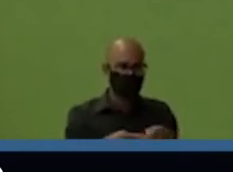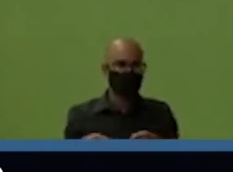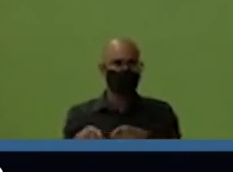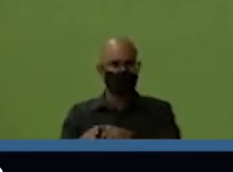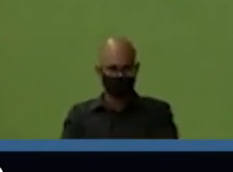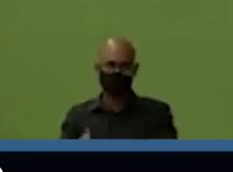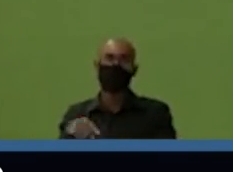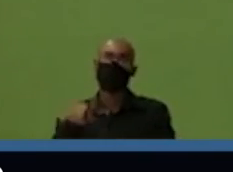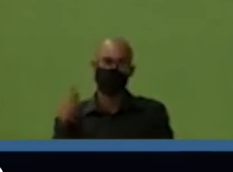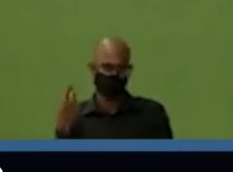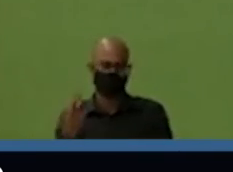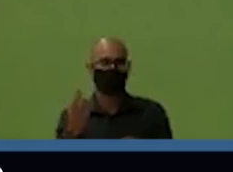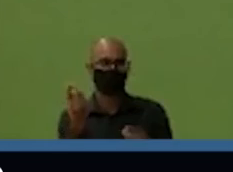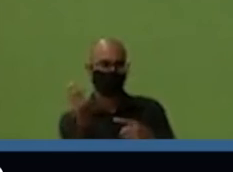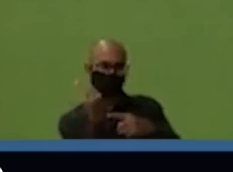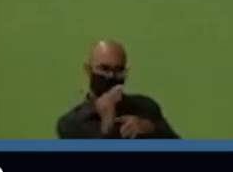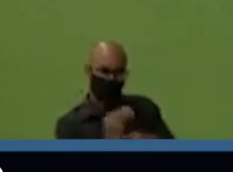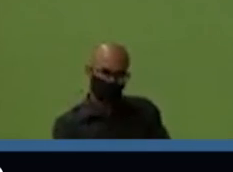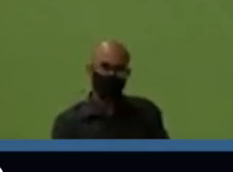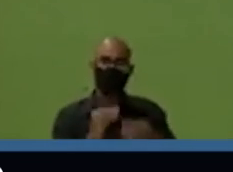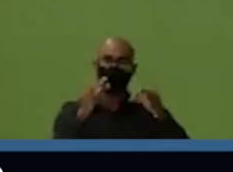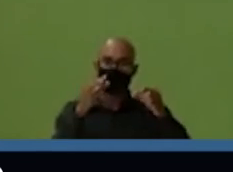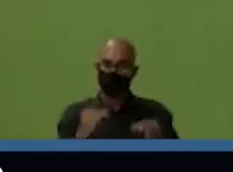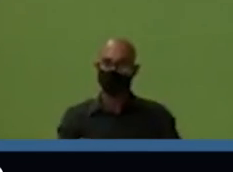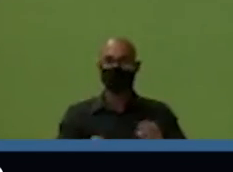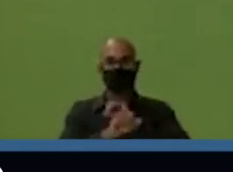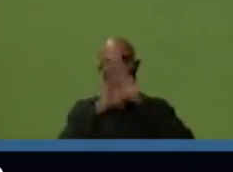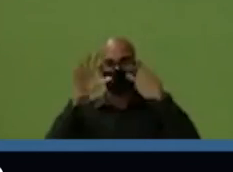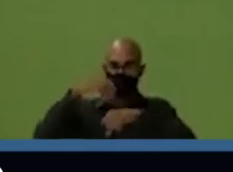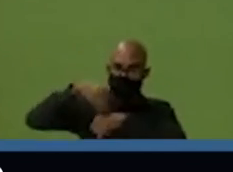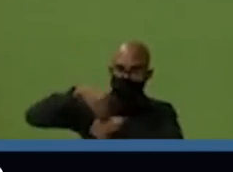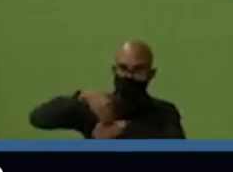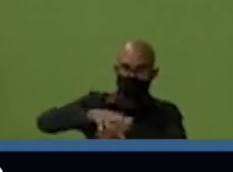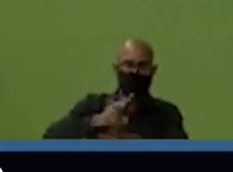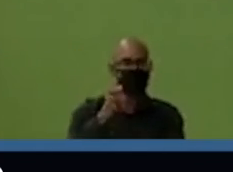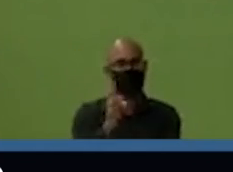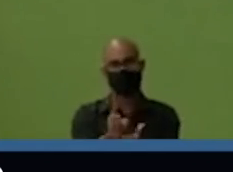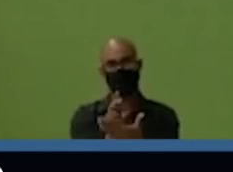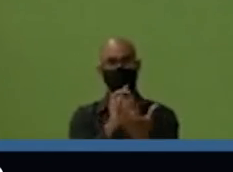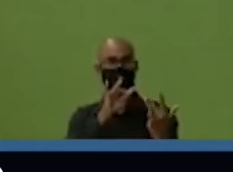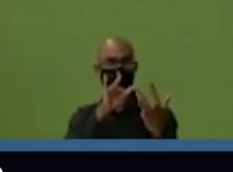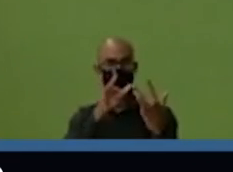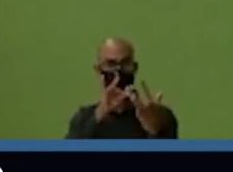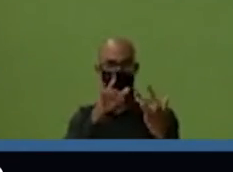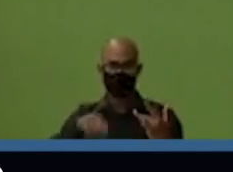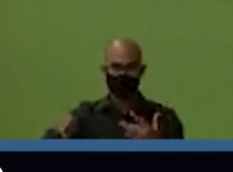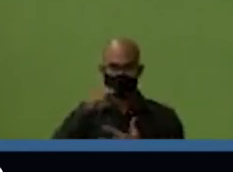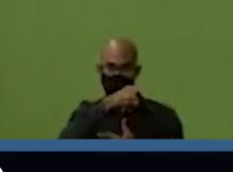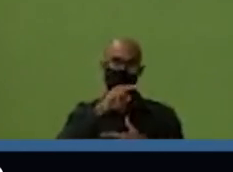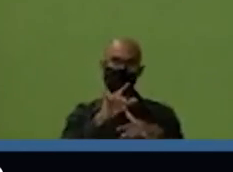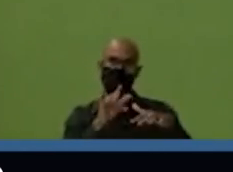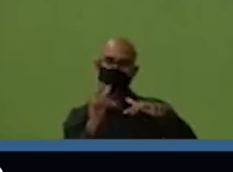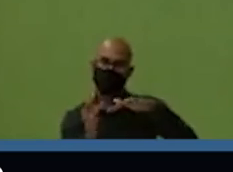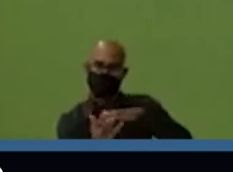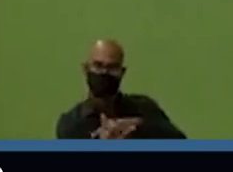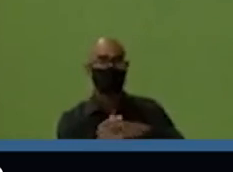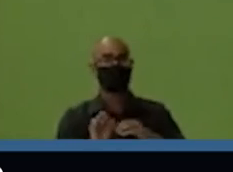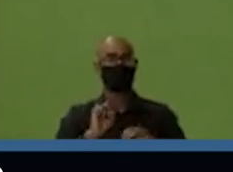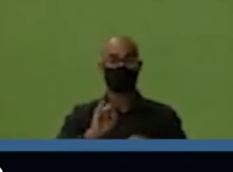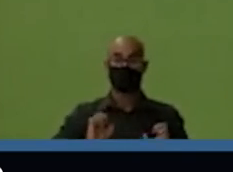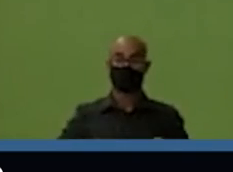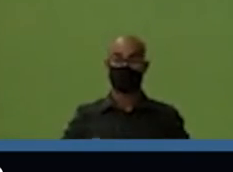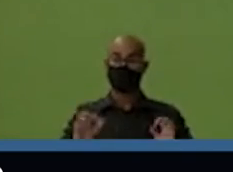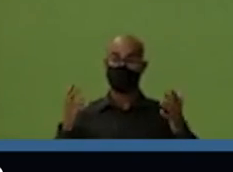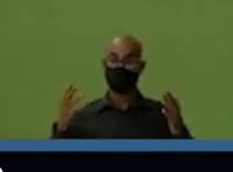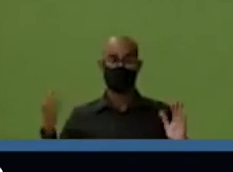nominá-las todas nas matérias que nós haveremos de divulgar sempre quando um